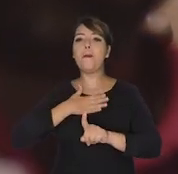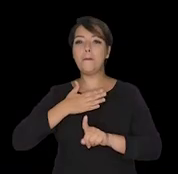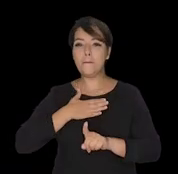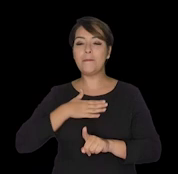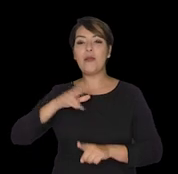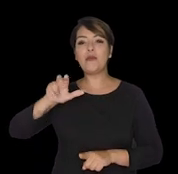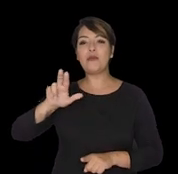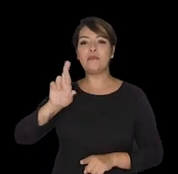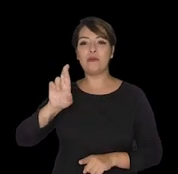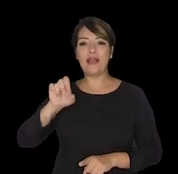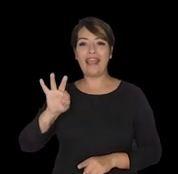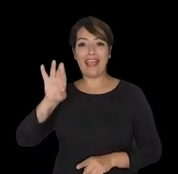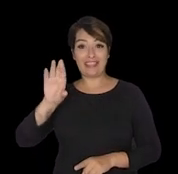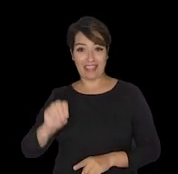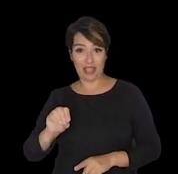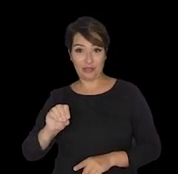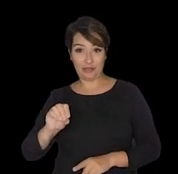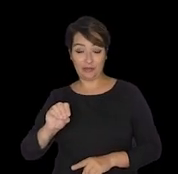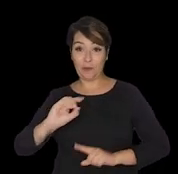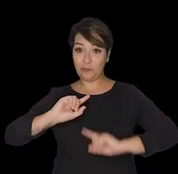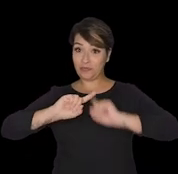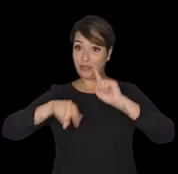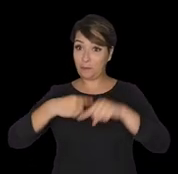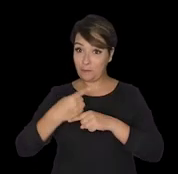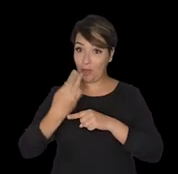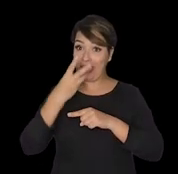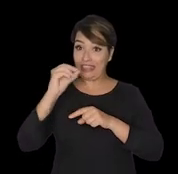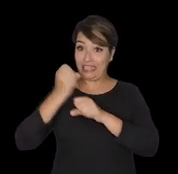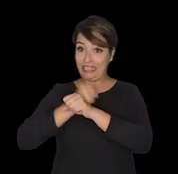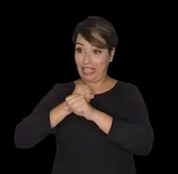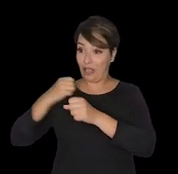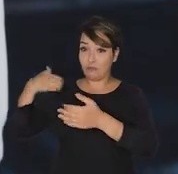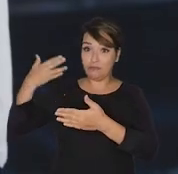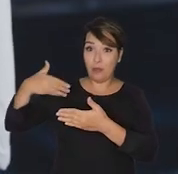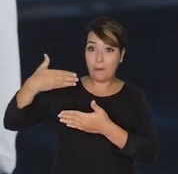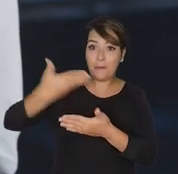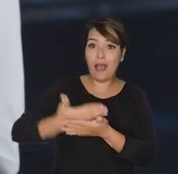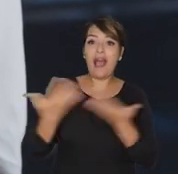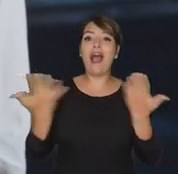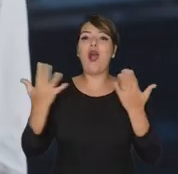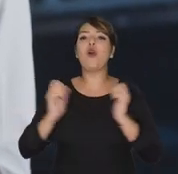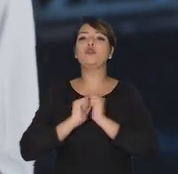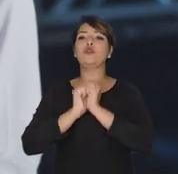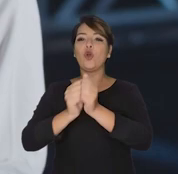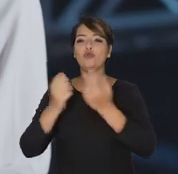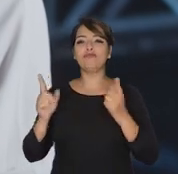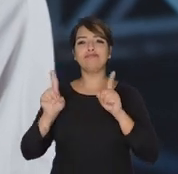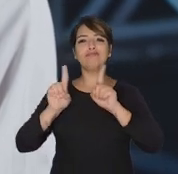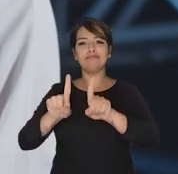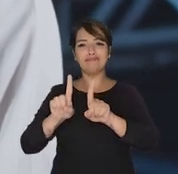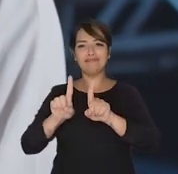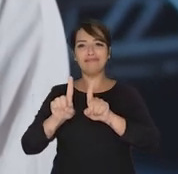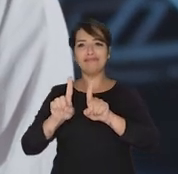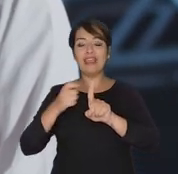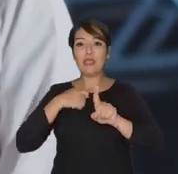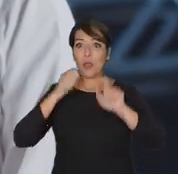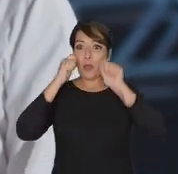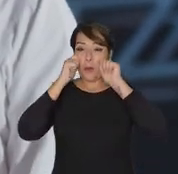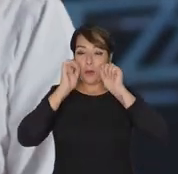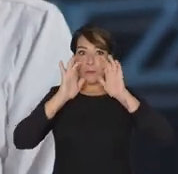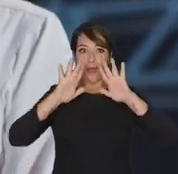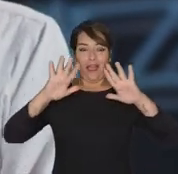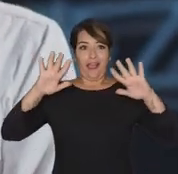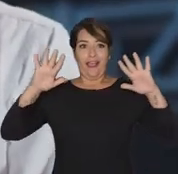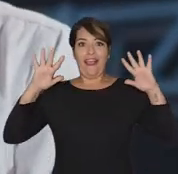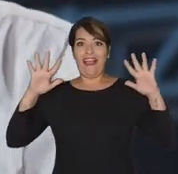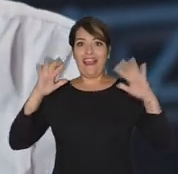irmão, Renato. Mais de 30 anos depois, eu tô aqui em cima, do seu lado, com o